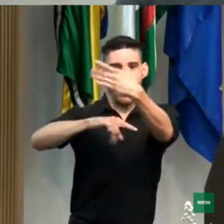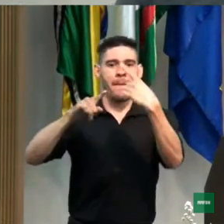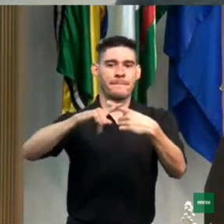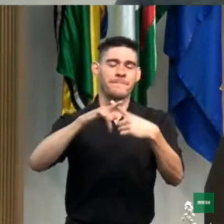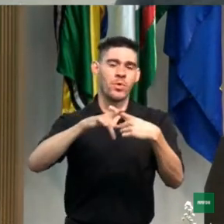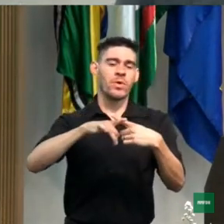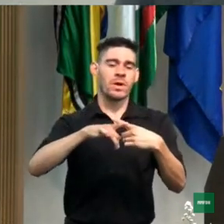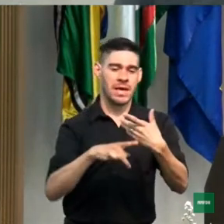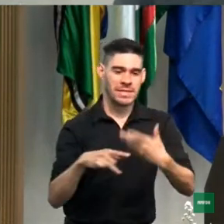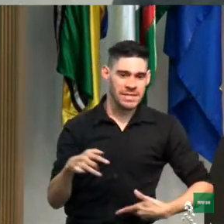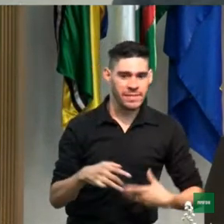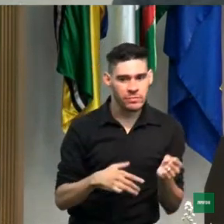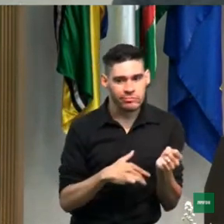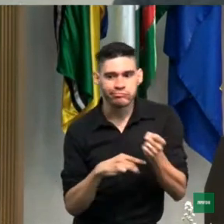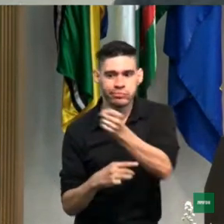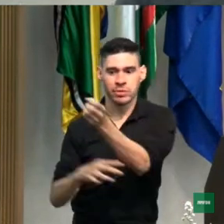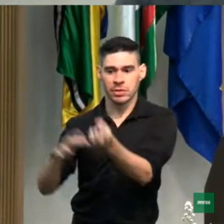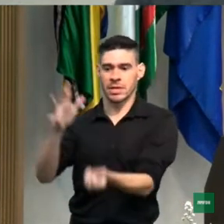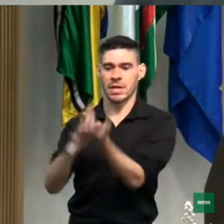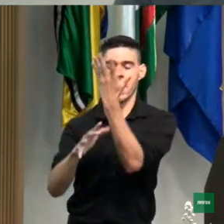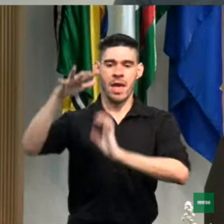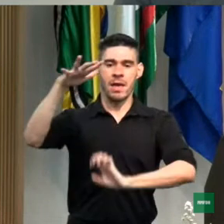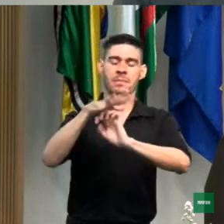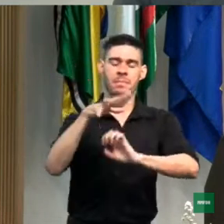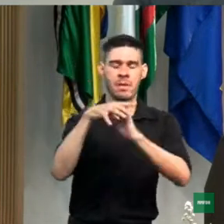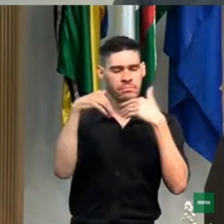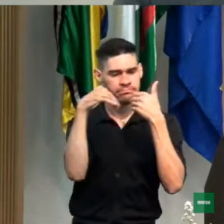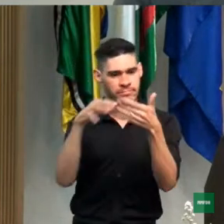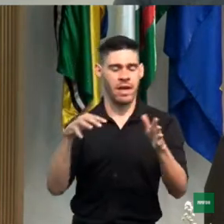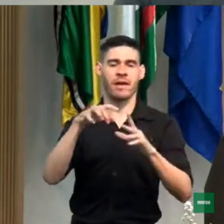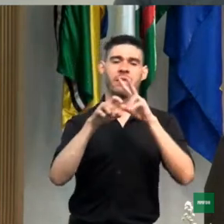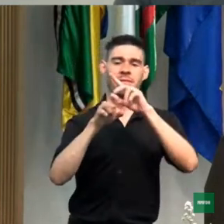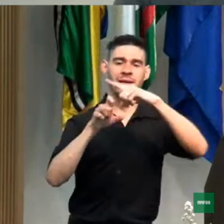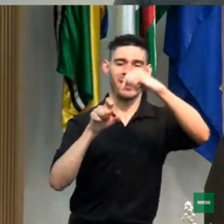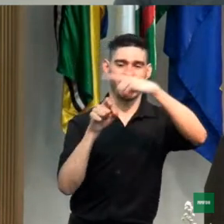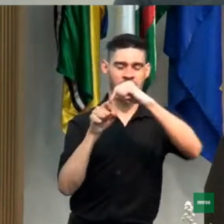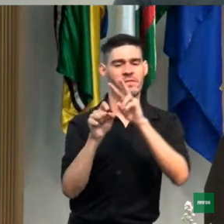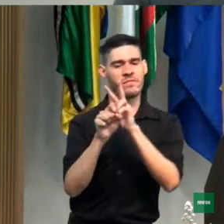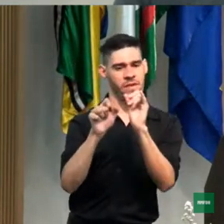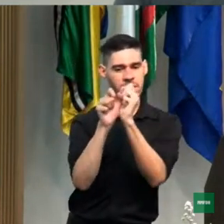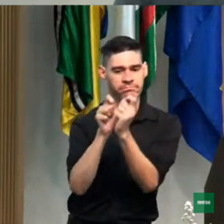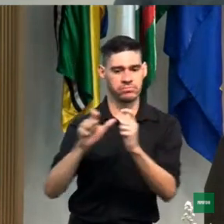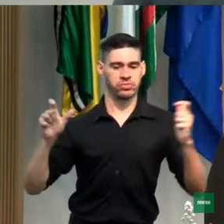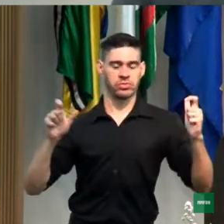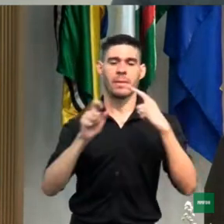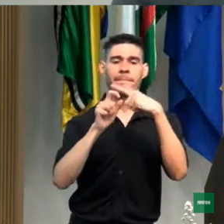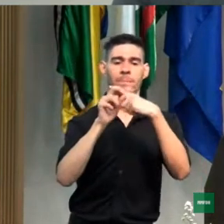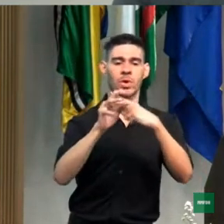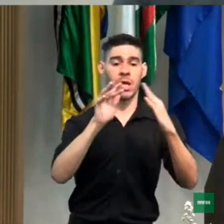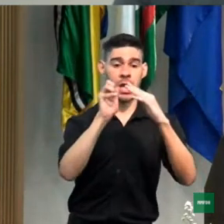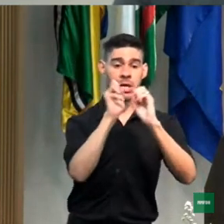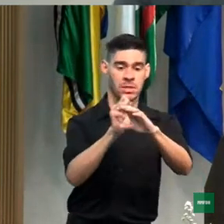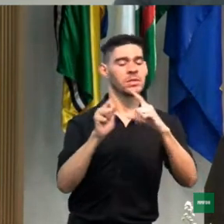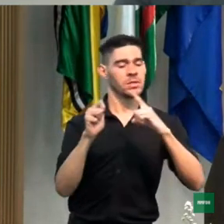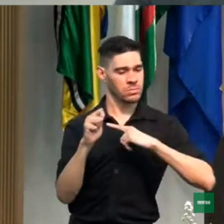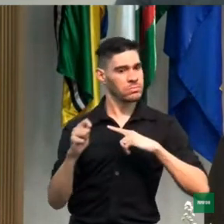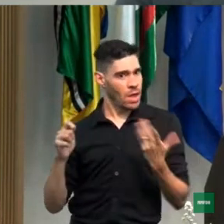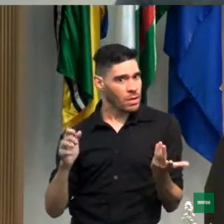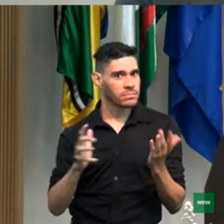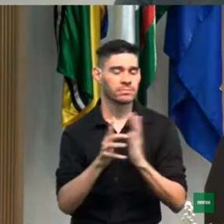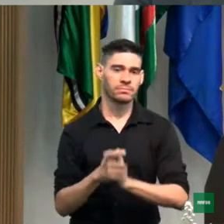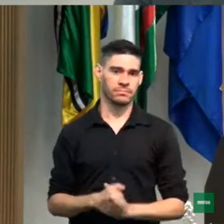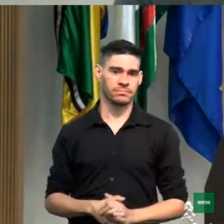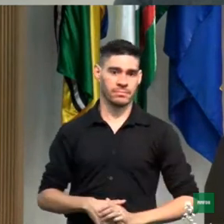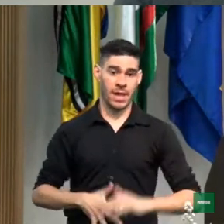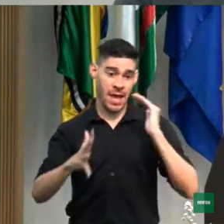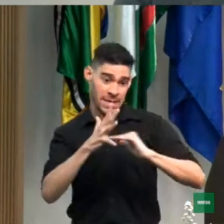criar empresa lá, eles vão abrir empreendimentos lá, e aquilo vai crescer, porque a gente vai ter o ensino domiciliar. A nossa Secretaria da Família pensou até